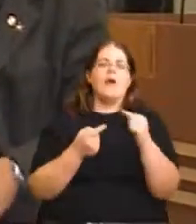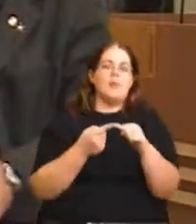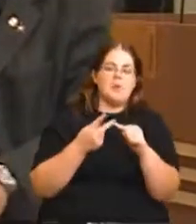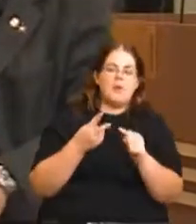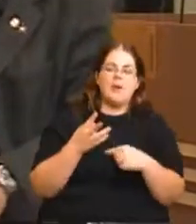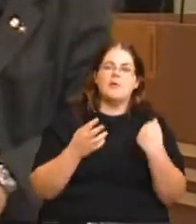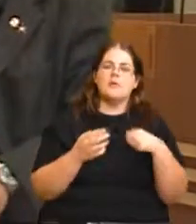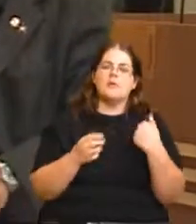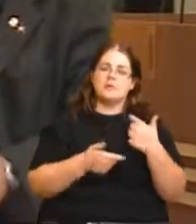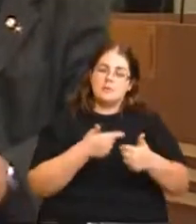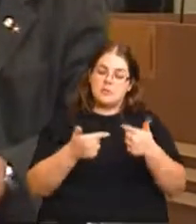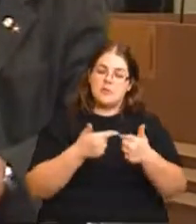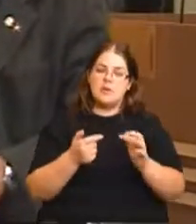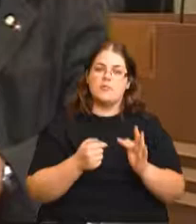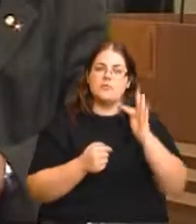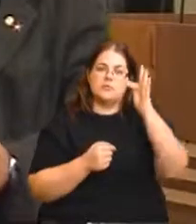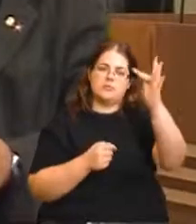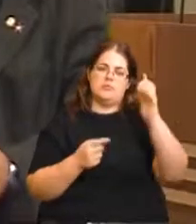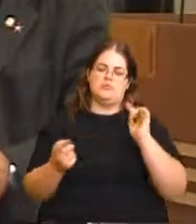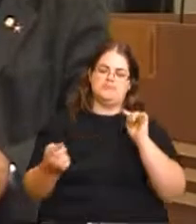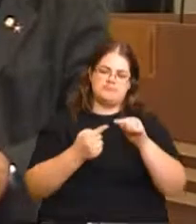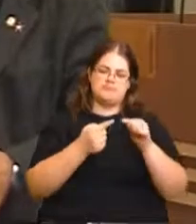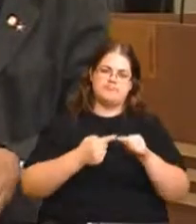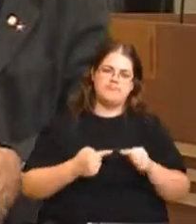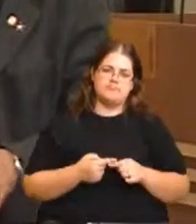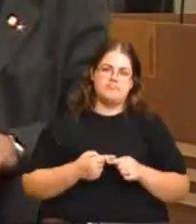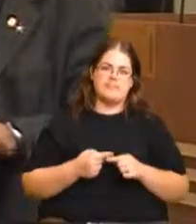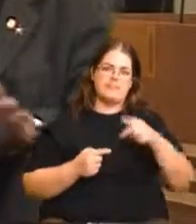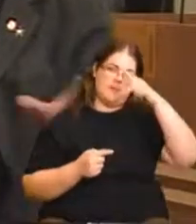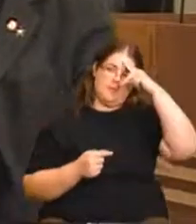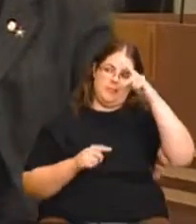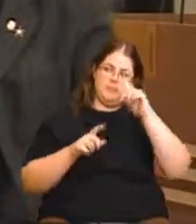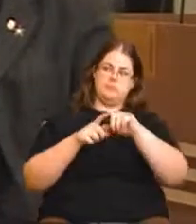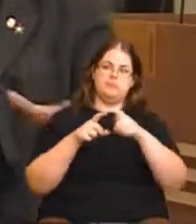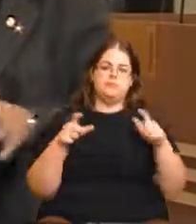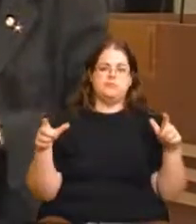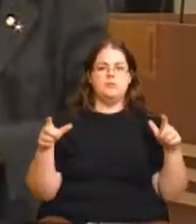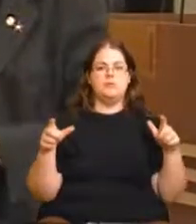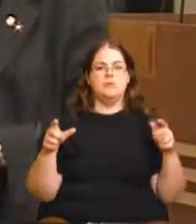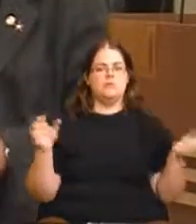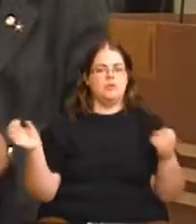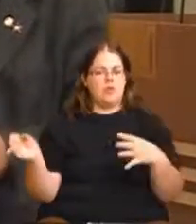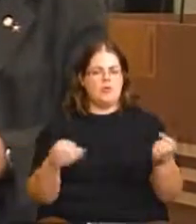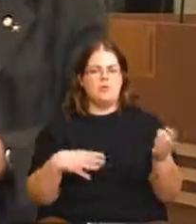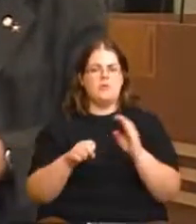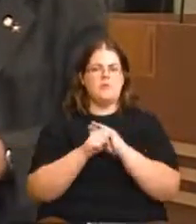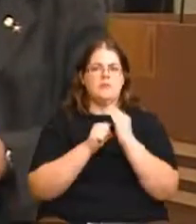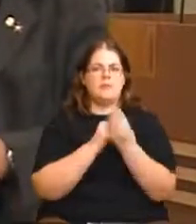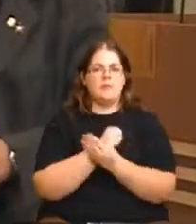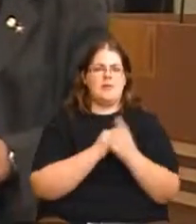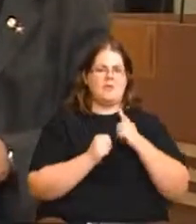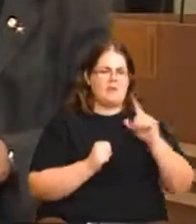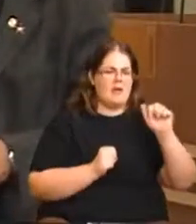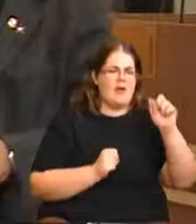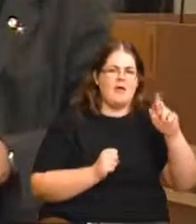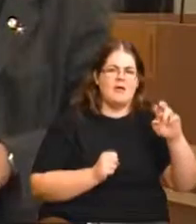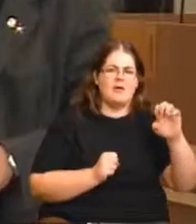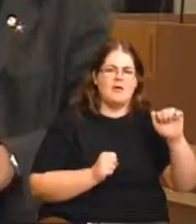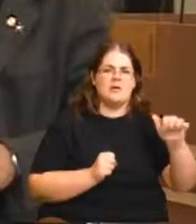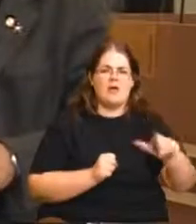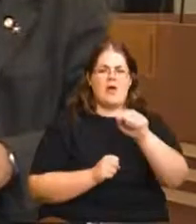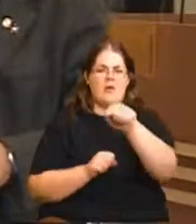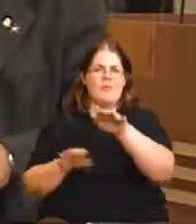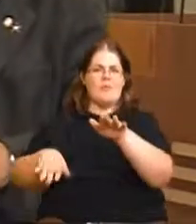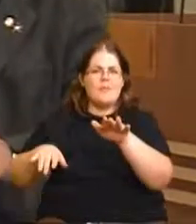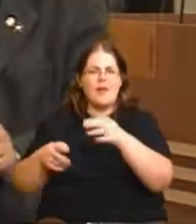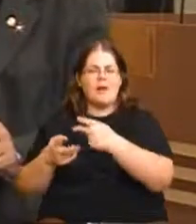A gente tem que trabalhar para projetar o futuro. Pelotas cresceu muito na questão de novos bairros, lá tem bairro no Areal,